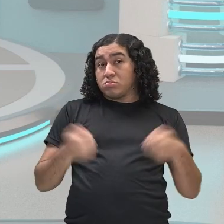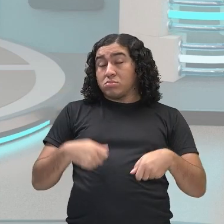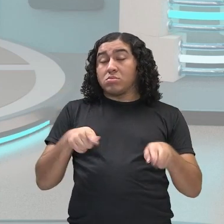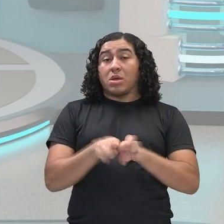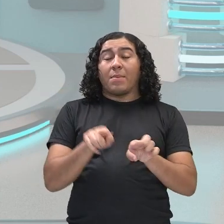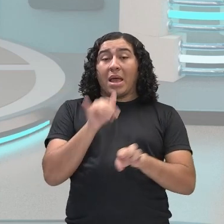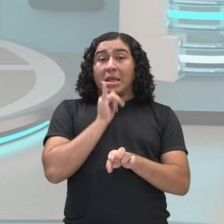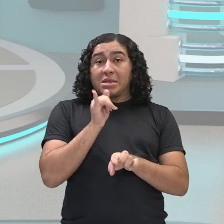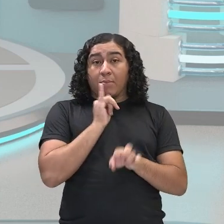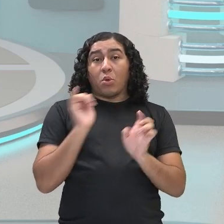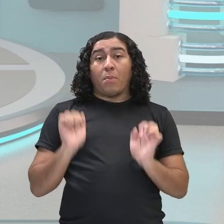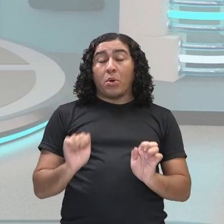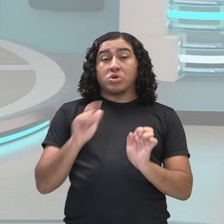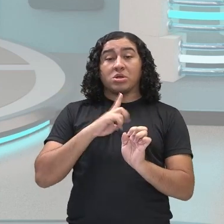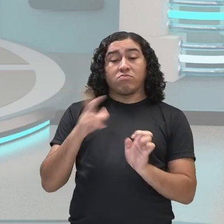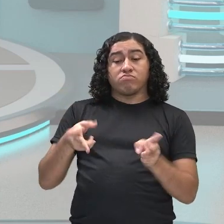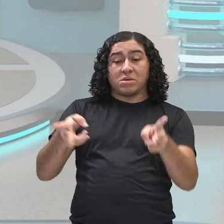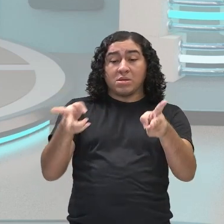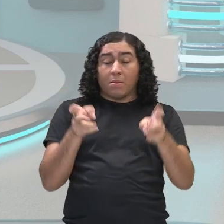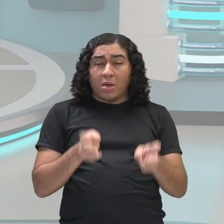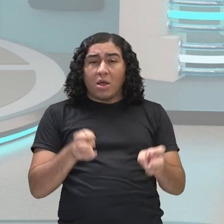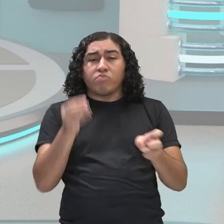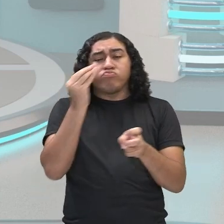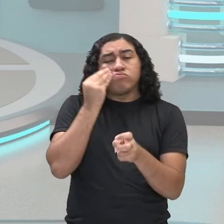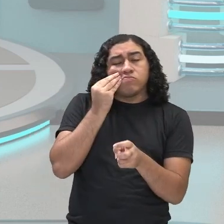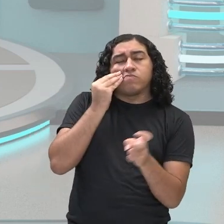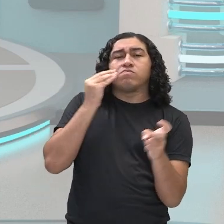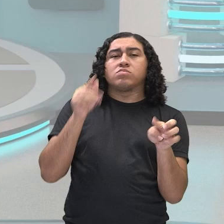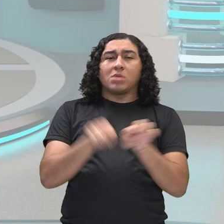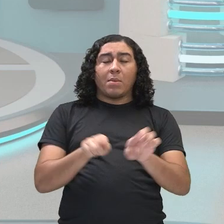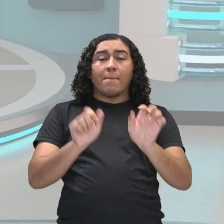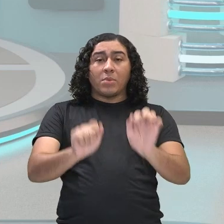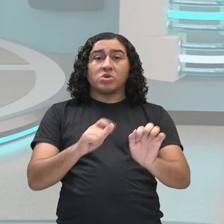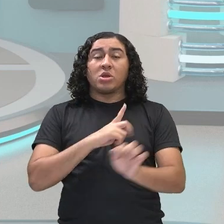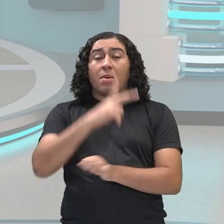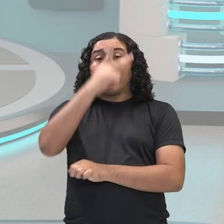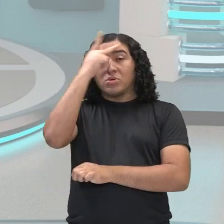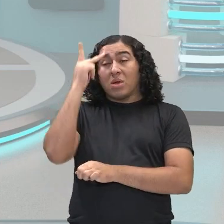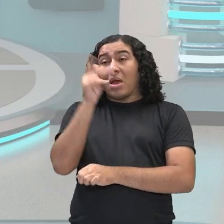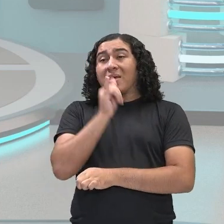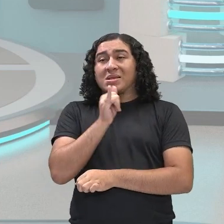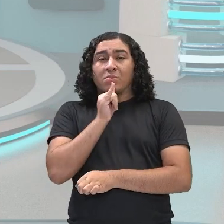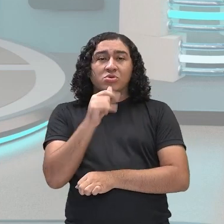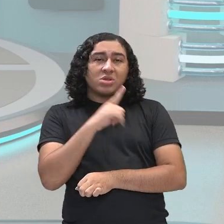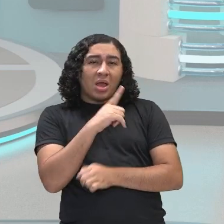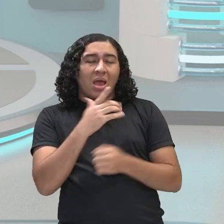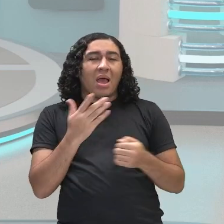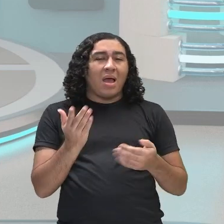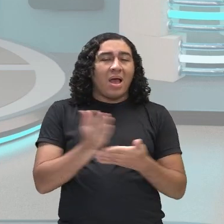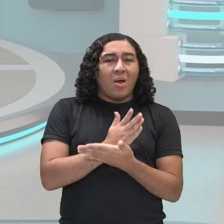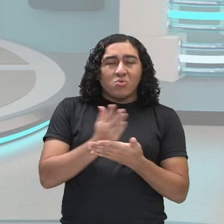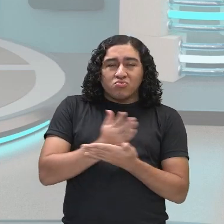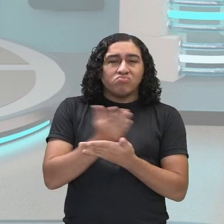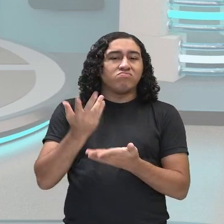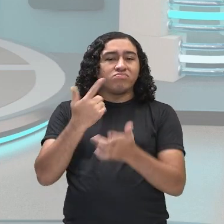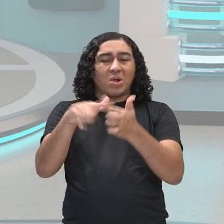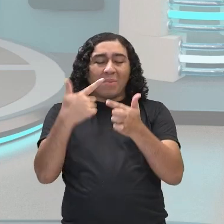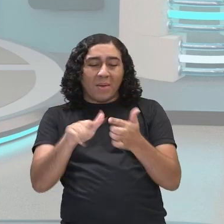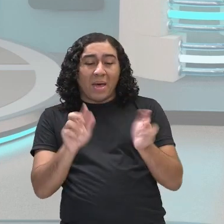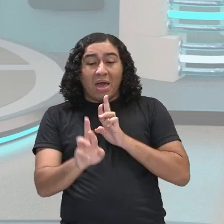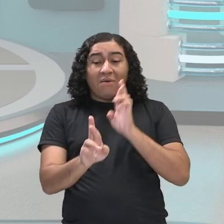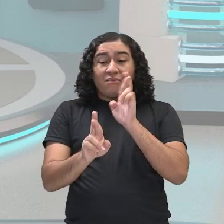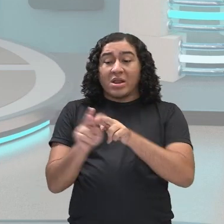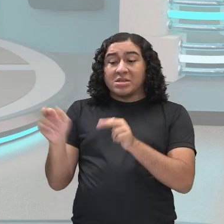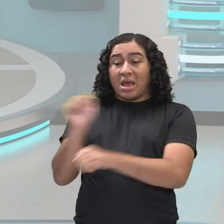por exemplo, eu posso olhar e apreciar, pode ter uma pessoa que de repente tem algum trauma relacionado ao carro e quando olha